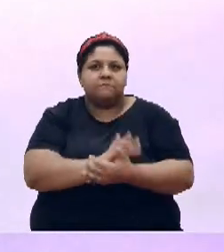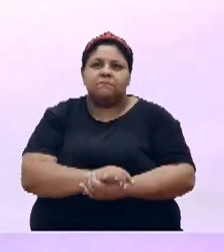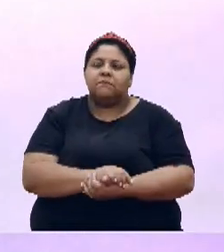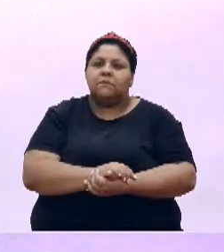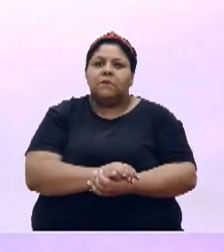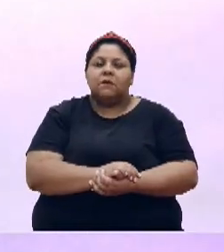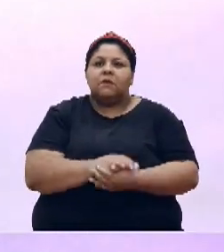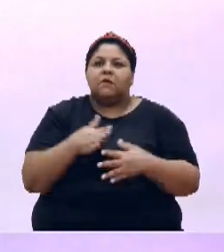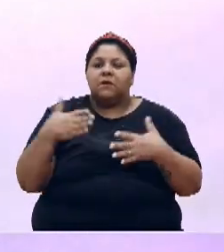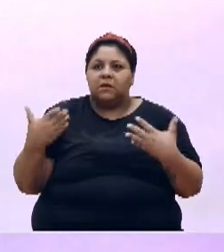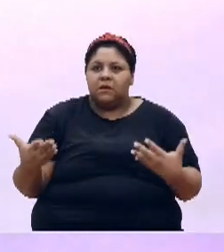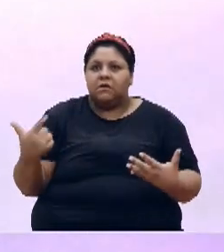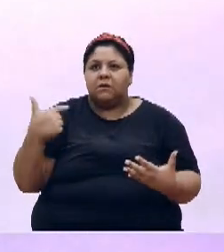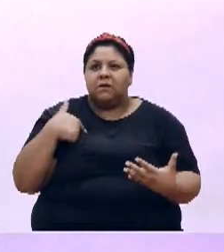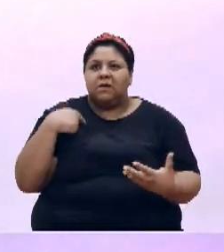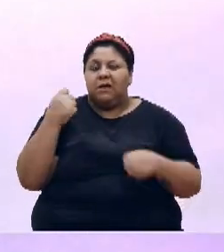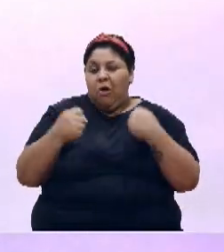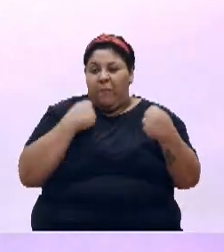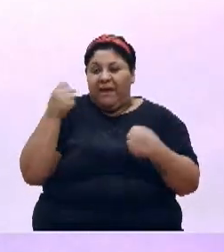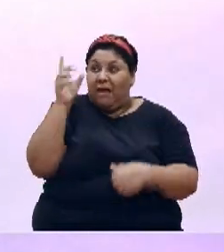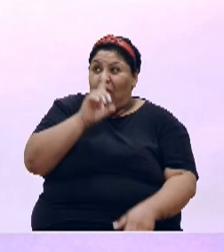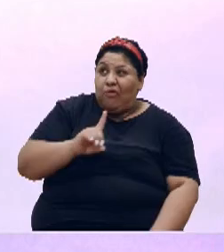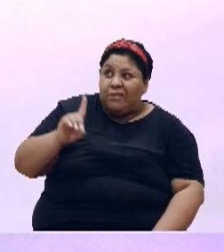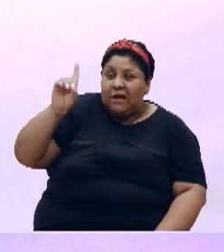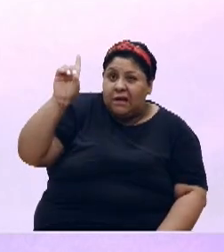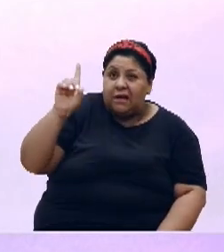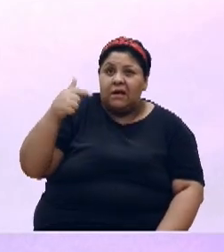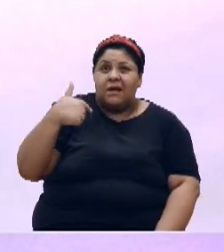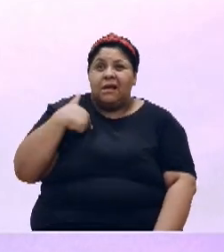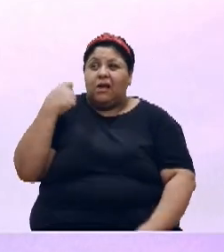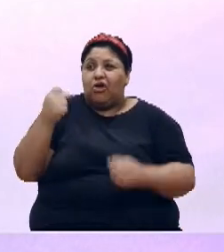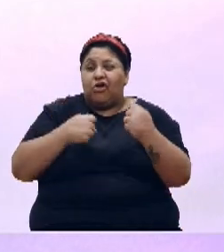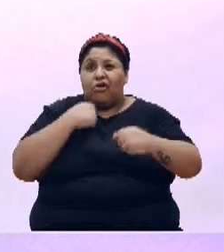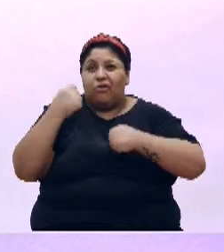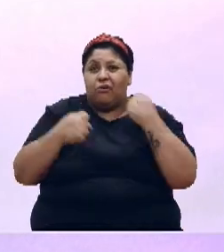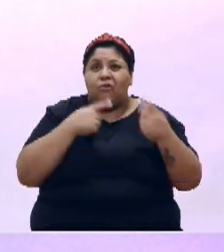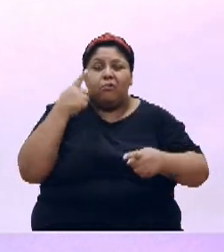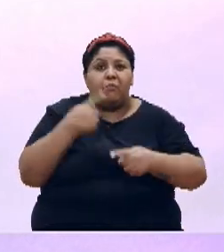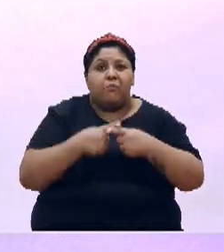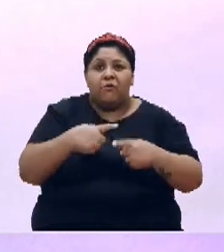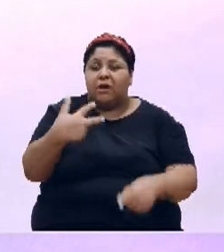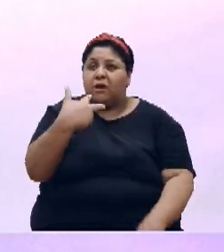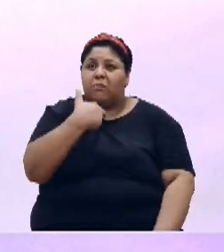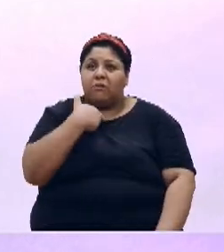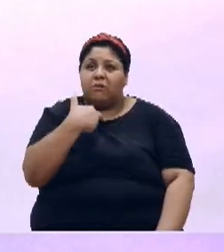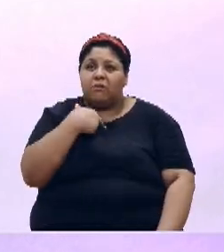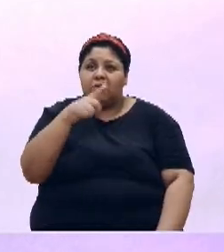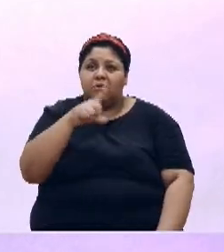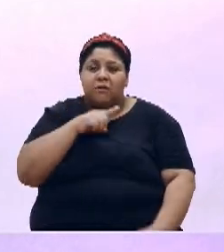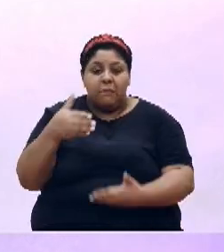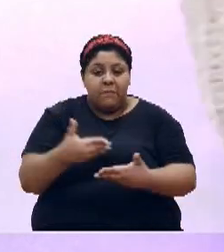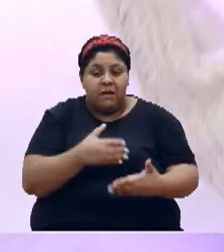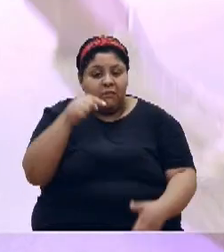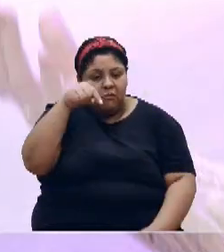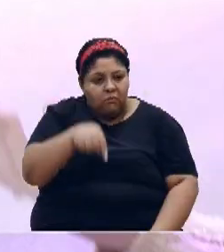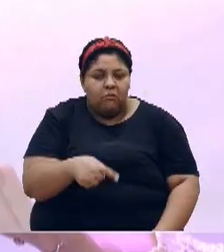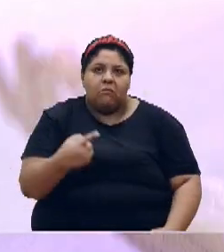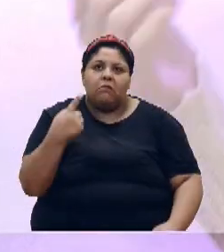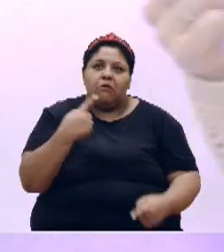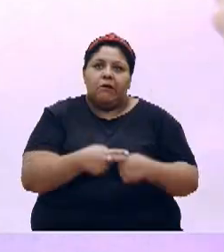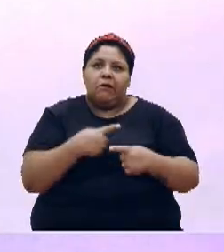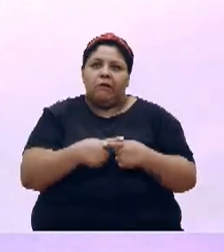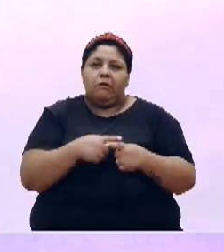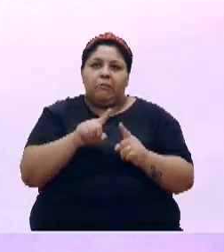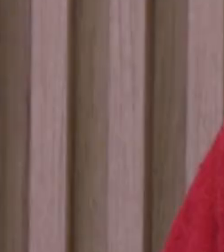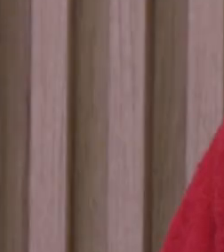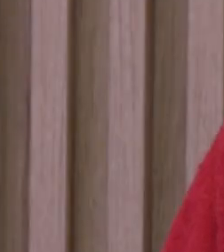mesmo tempo, eu briguei com Deus, eu fiquei revoltada de por que eu não posso ter a minha neném aqui, por que tantas barrigas